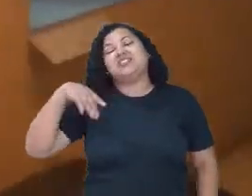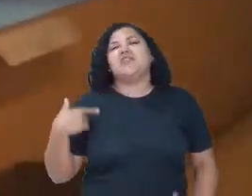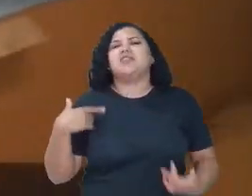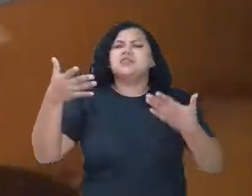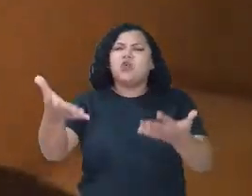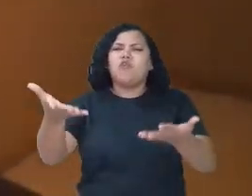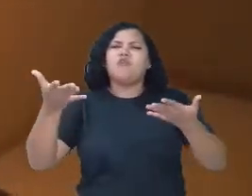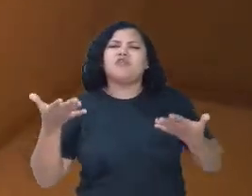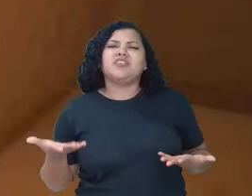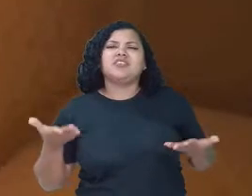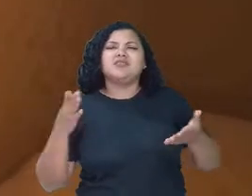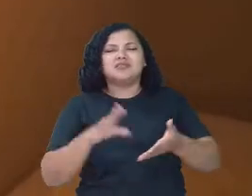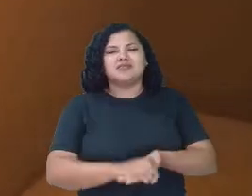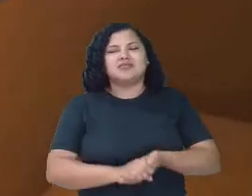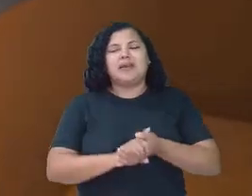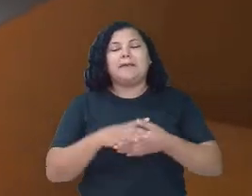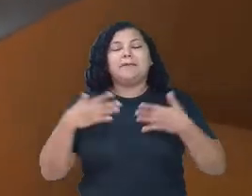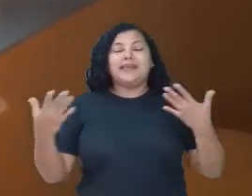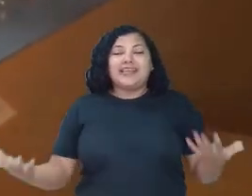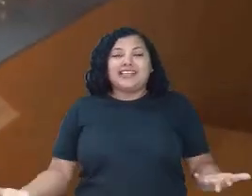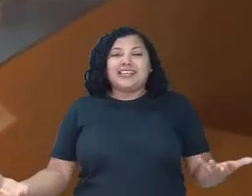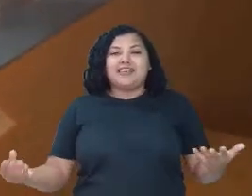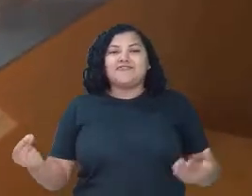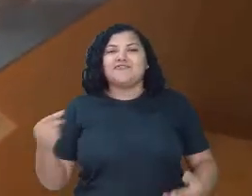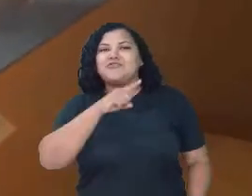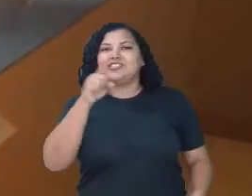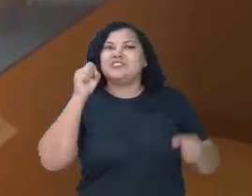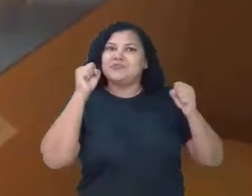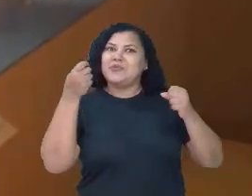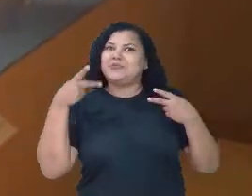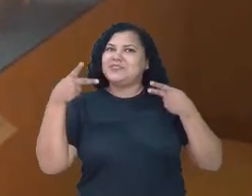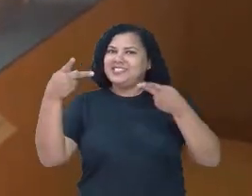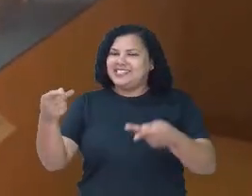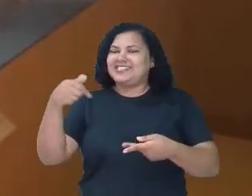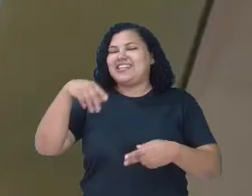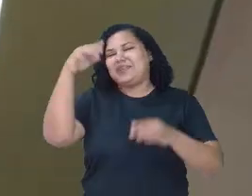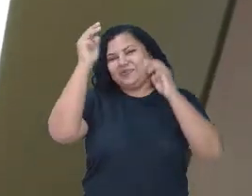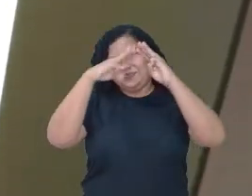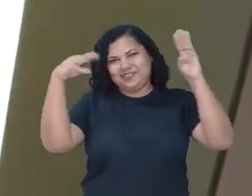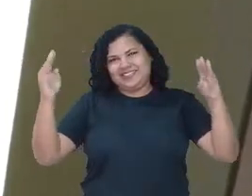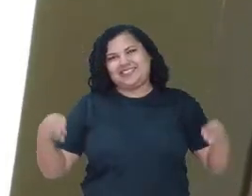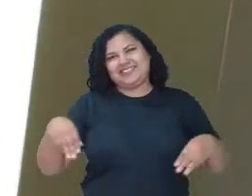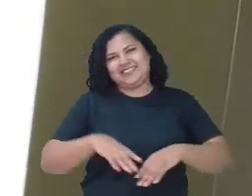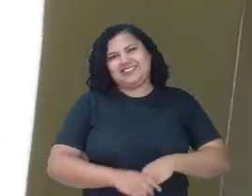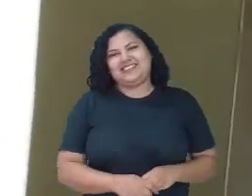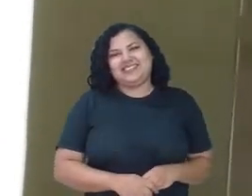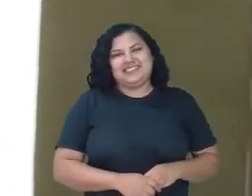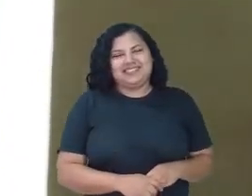convite para que vocês possam visitar o museu.